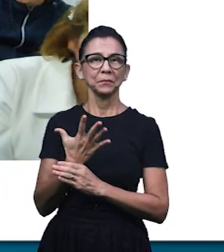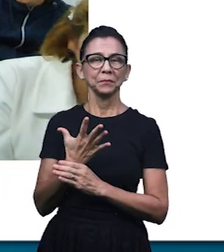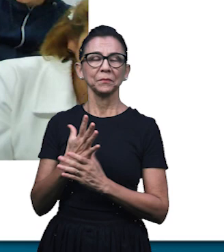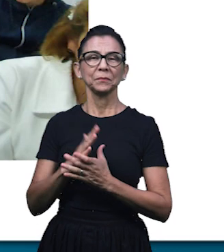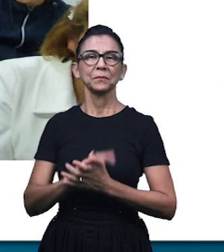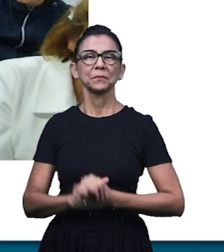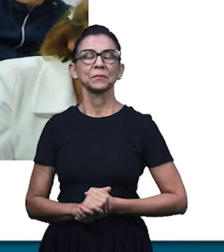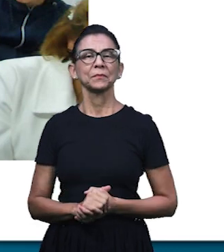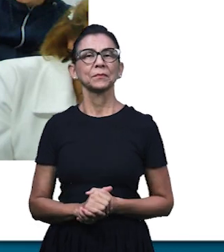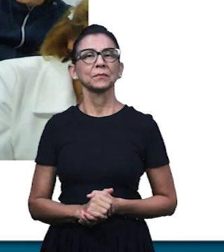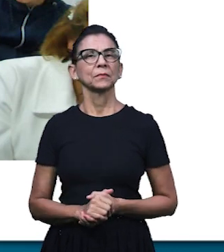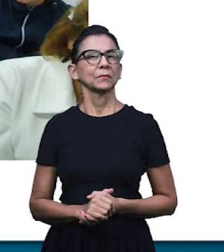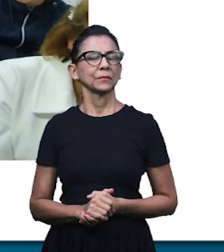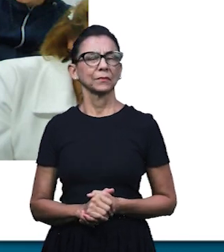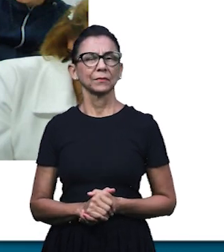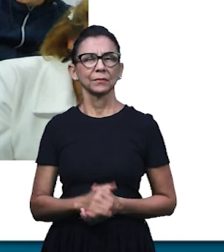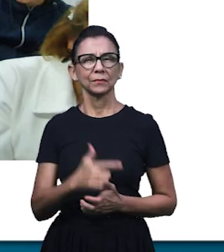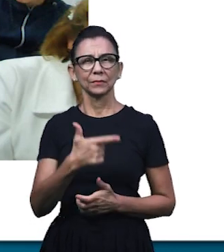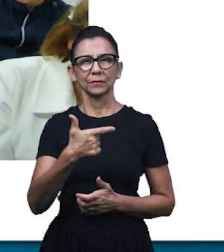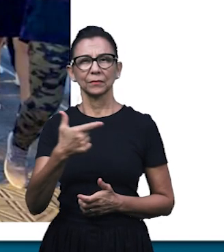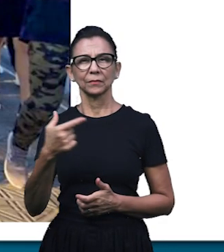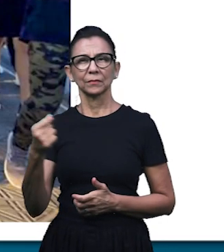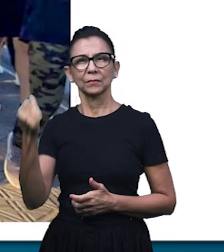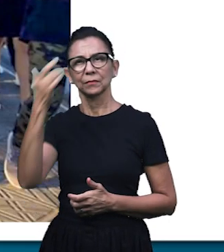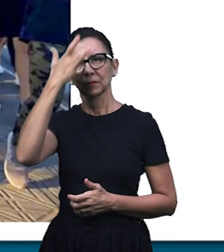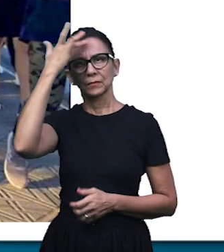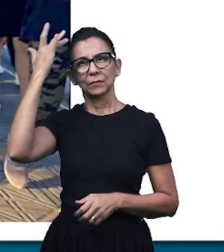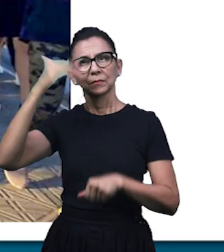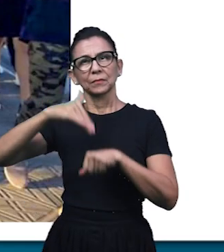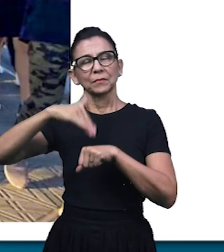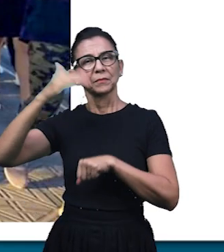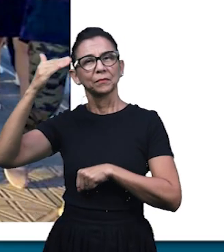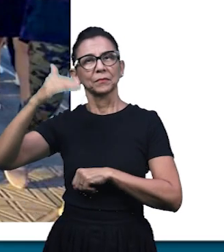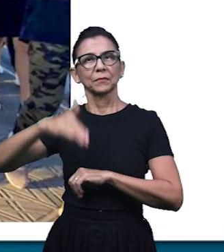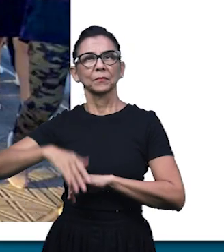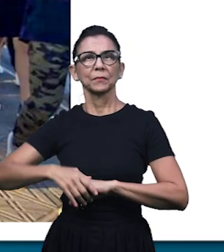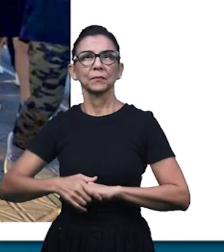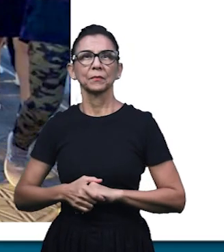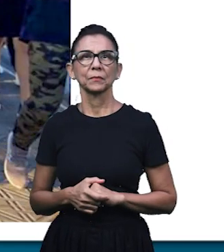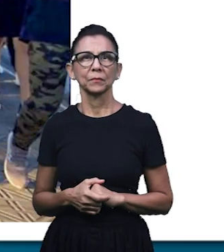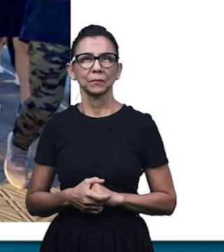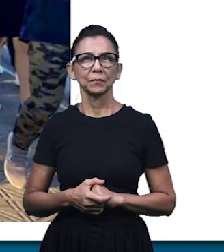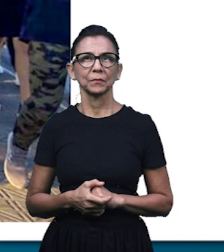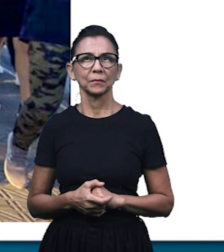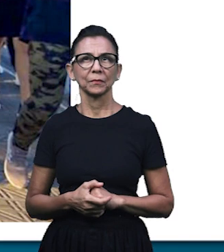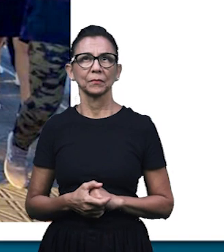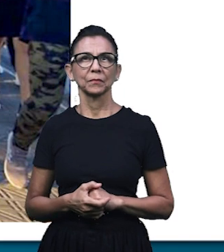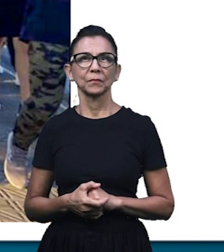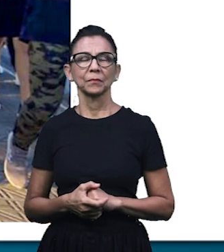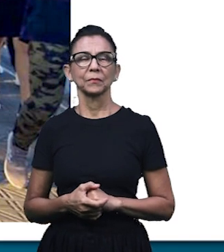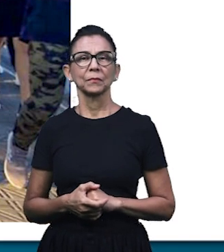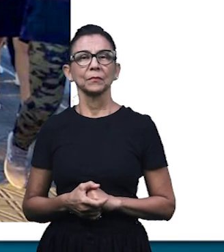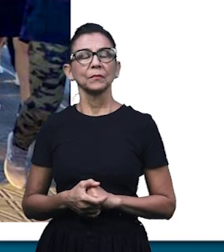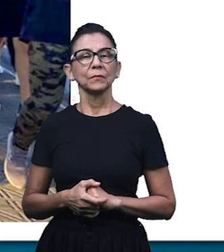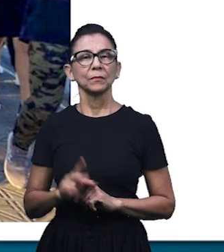a participação de mais de 200 vidas. Já em Tijucas,